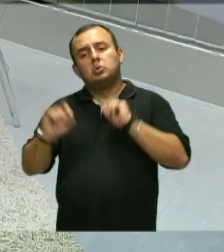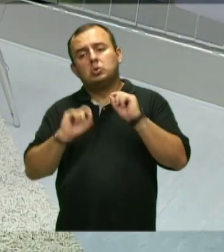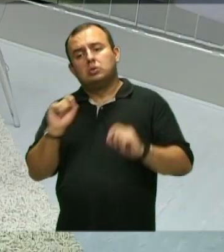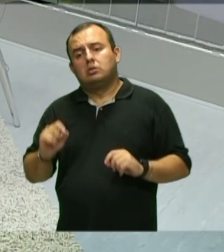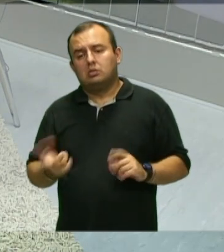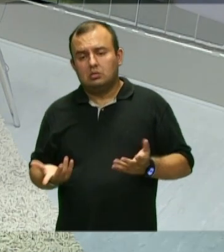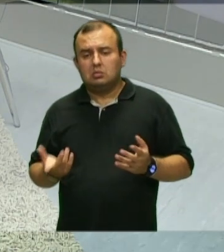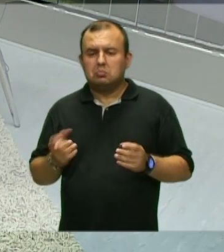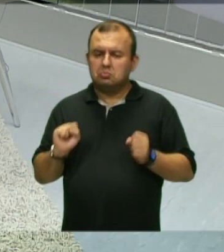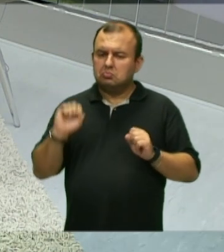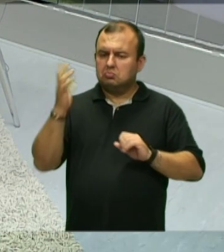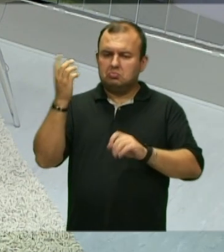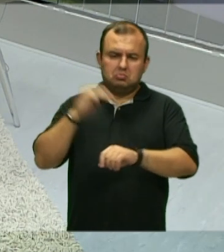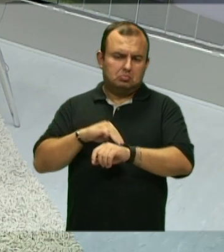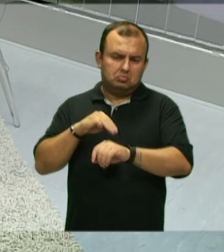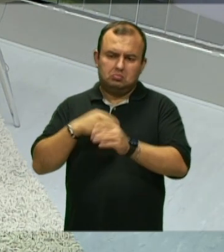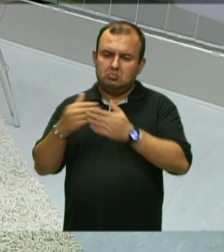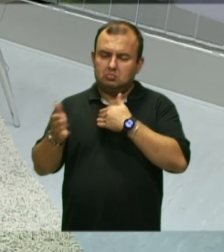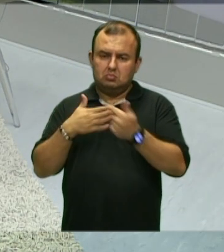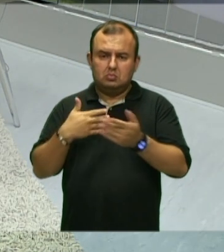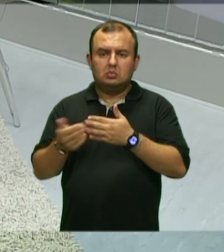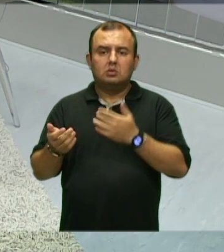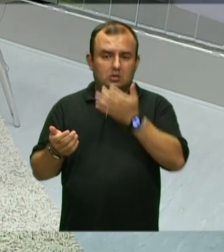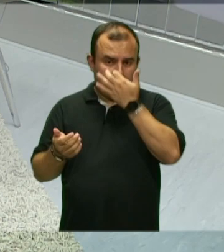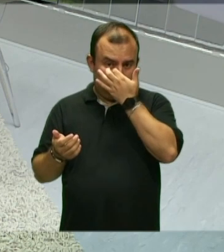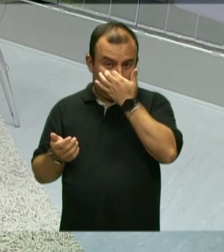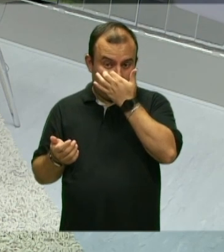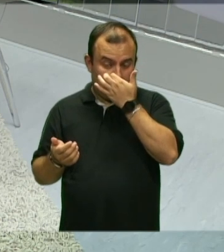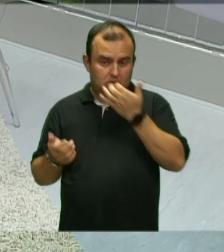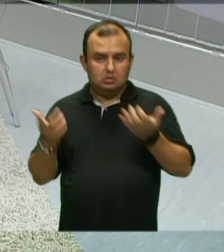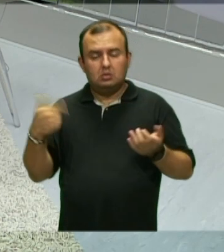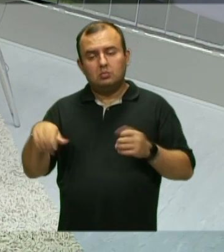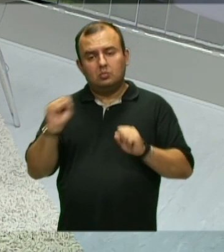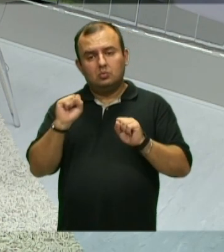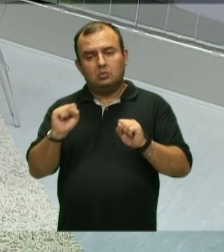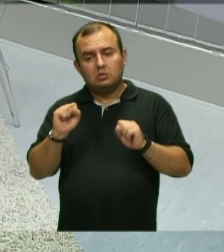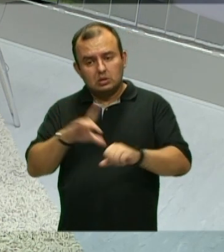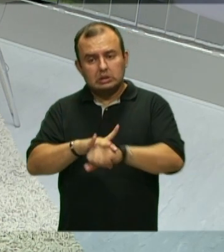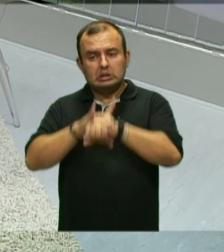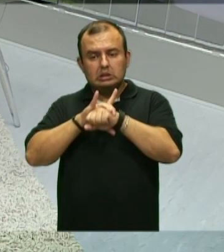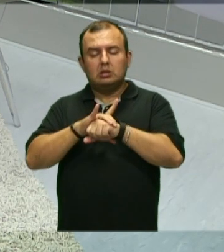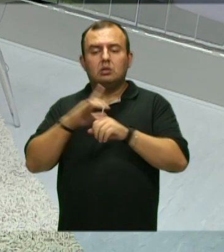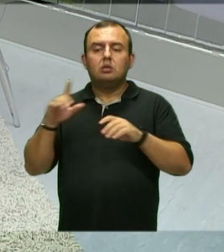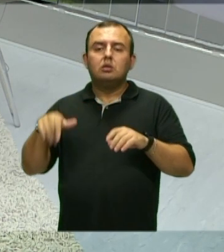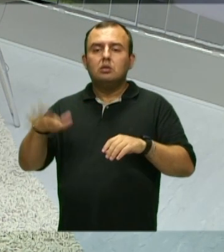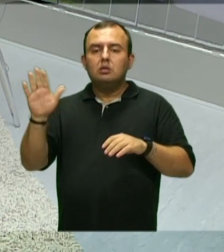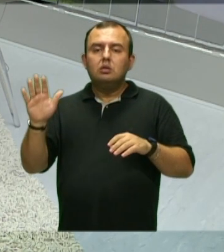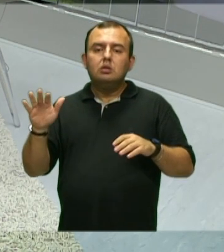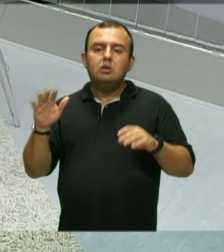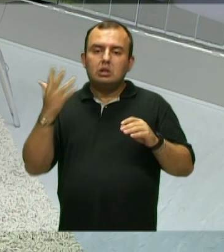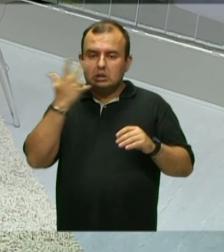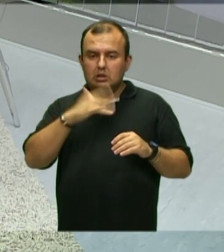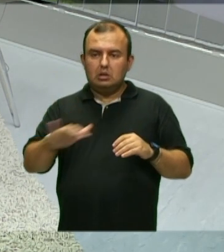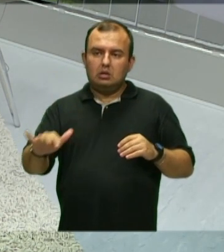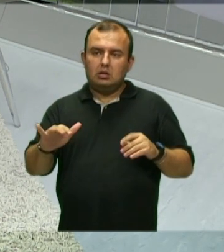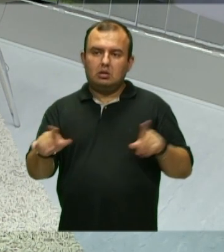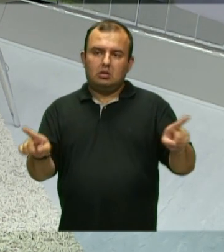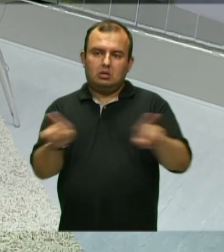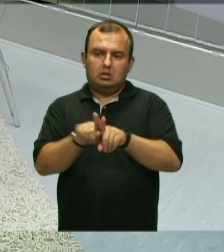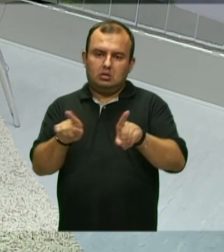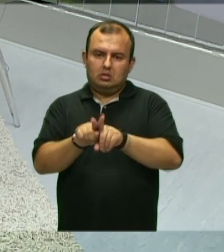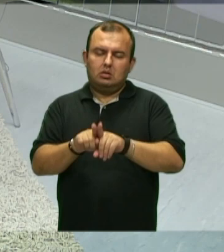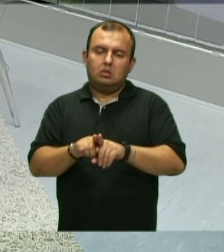pode acontecer a qualquer momento. Então, assim, para que a gente possa trazer mais segurança para essas crianças em relação